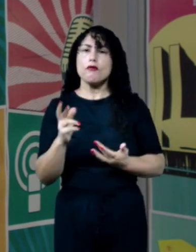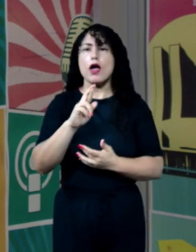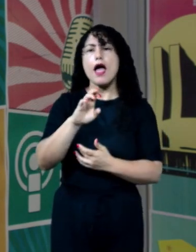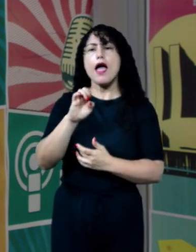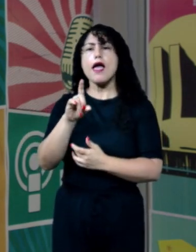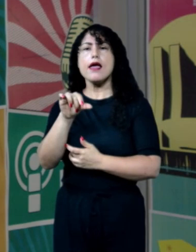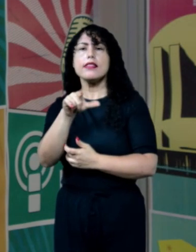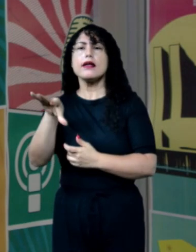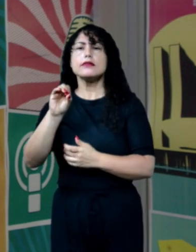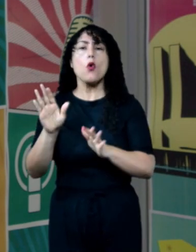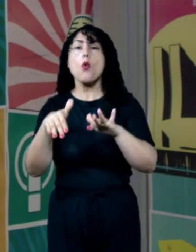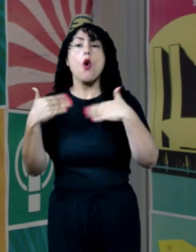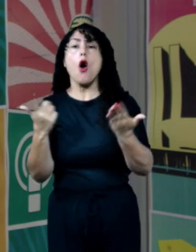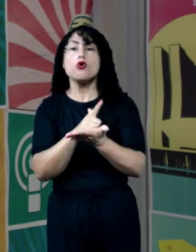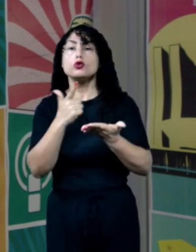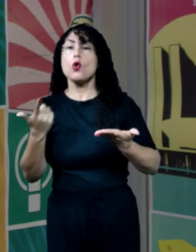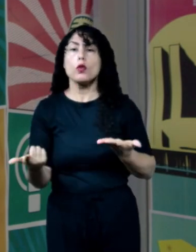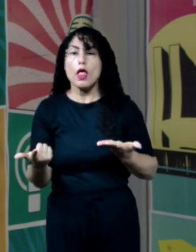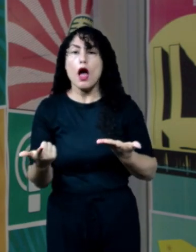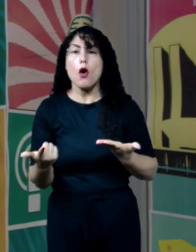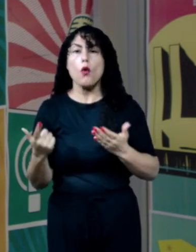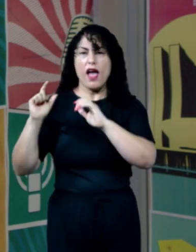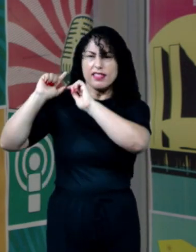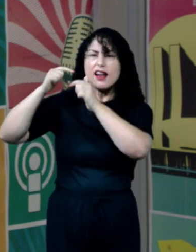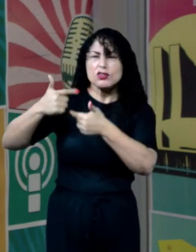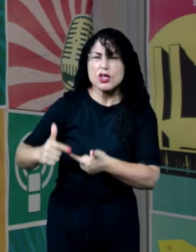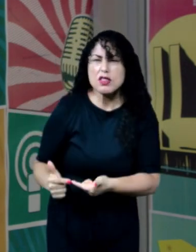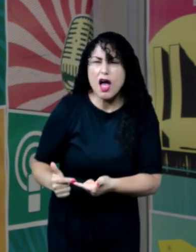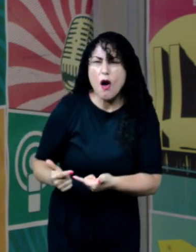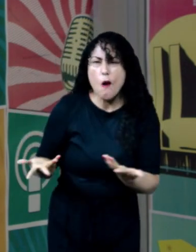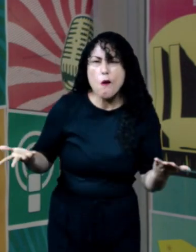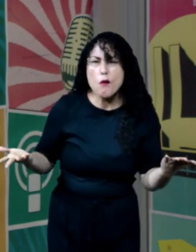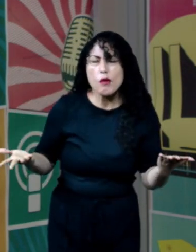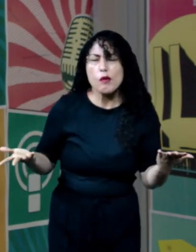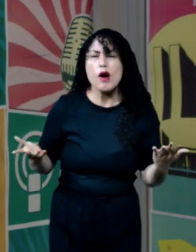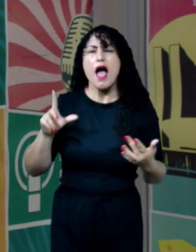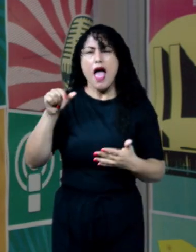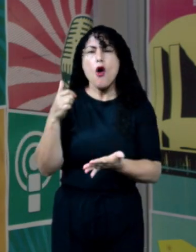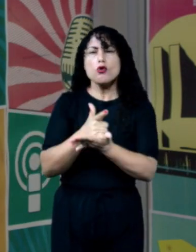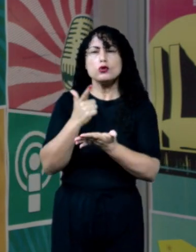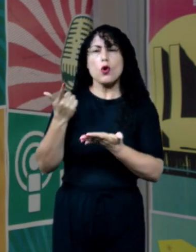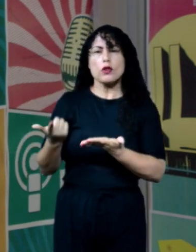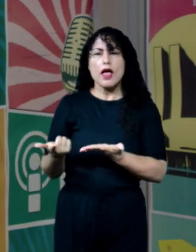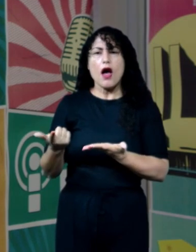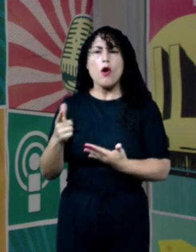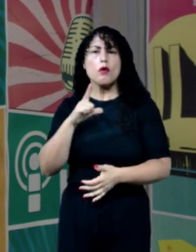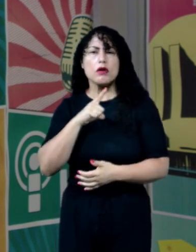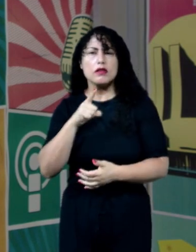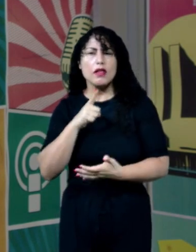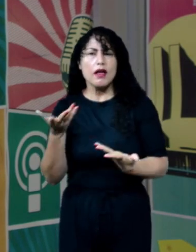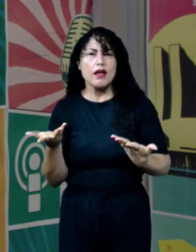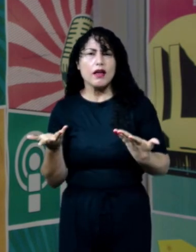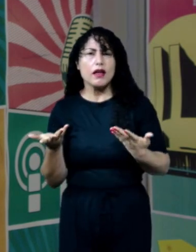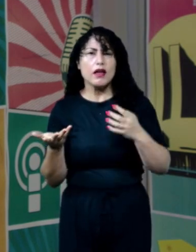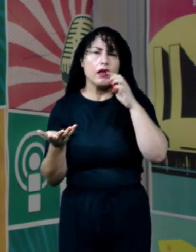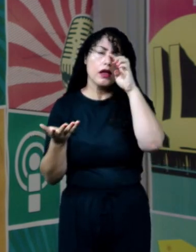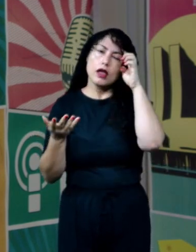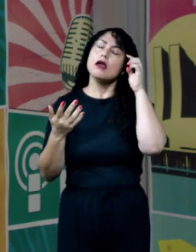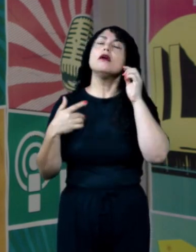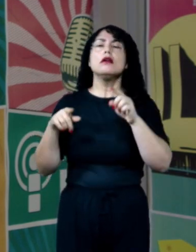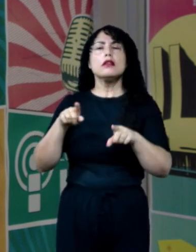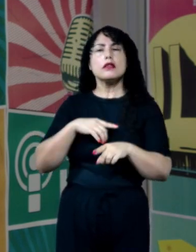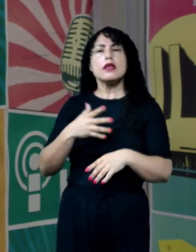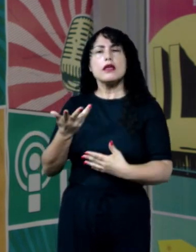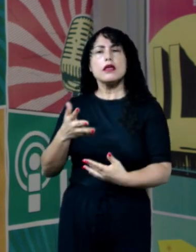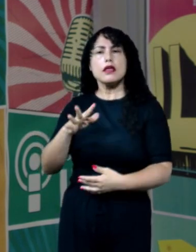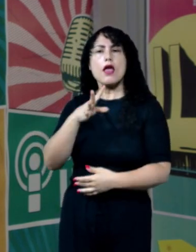é o jornal? É um jornal de tradição? É um jornal que tem reputação? Reputação,